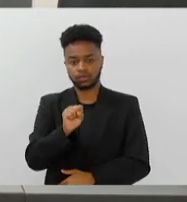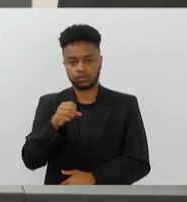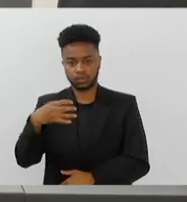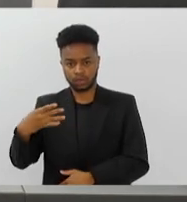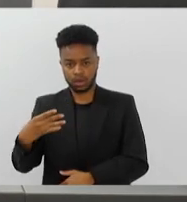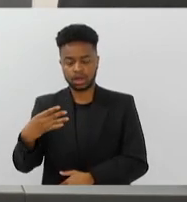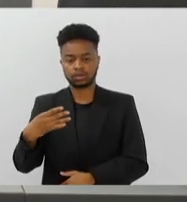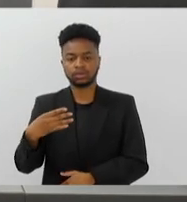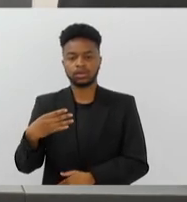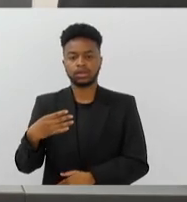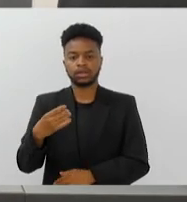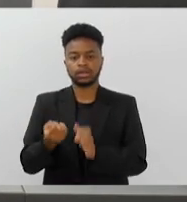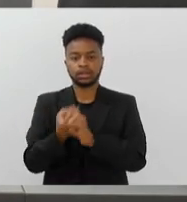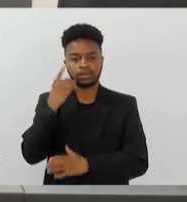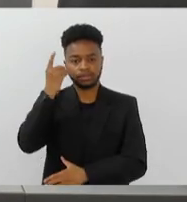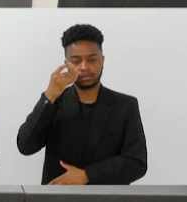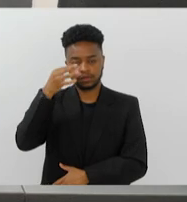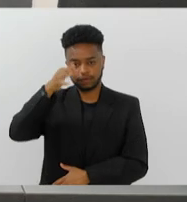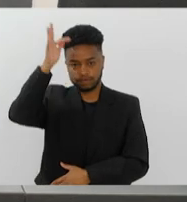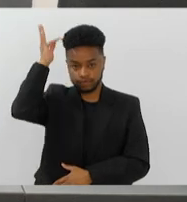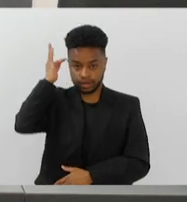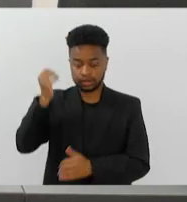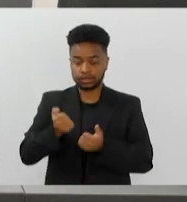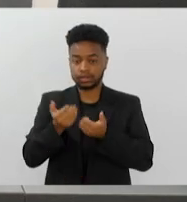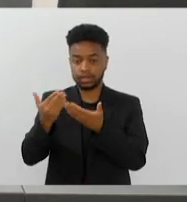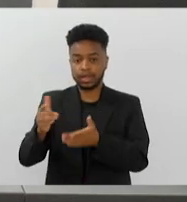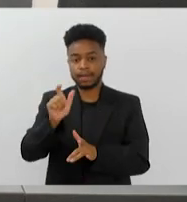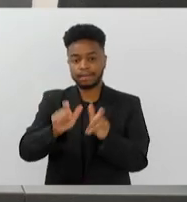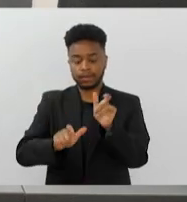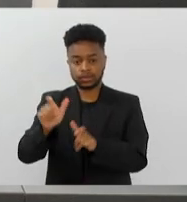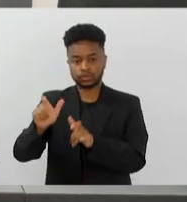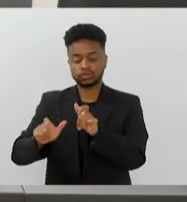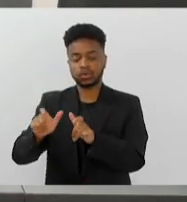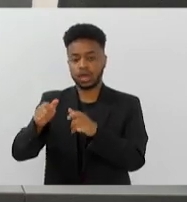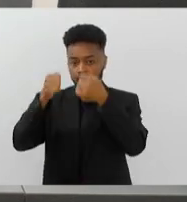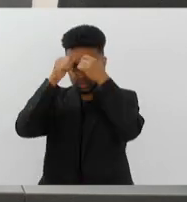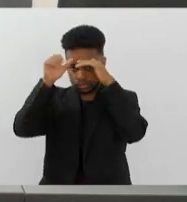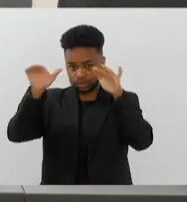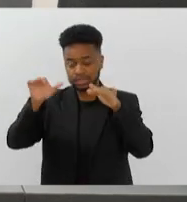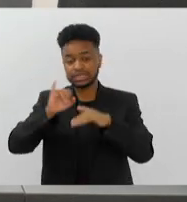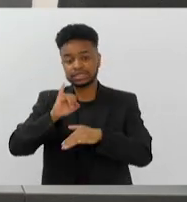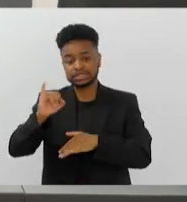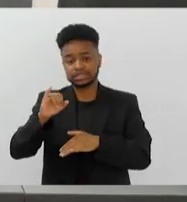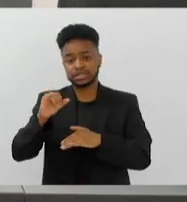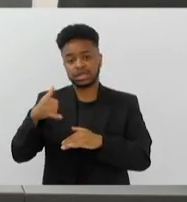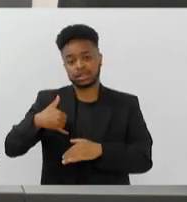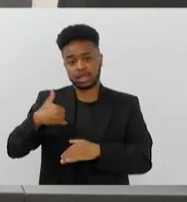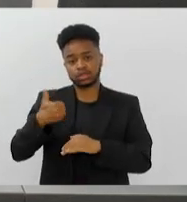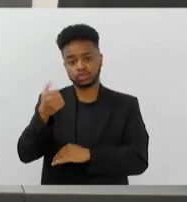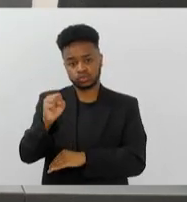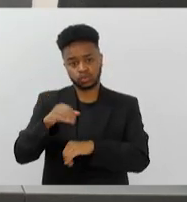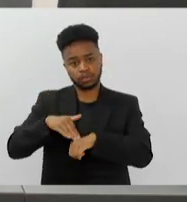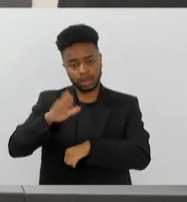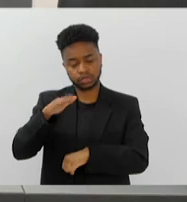do espectro autista, TEA, independente de aquisição da maioridade, a garantia de todos os direitos estabelecidos pela lei, na